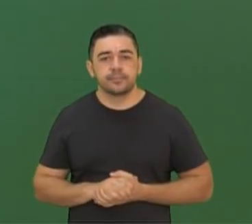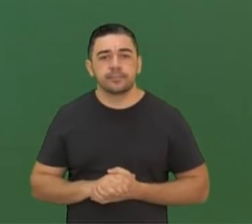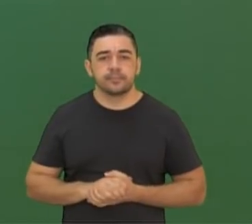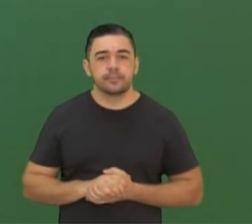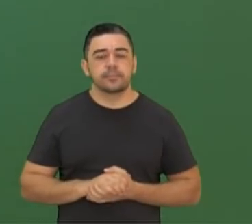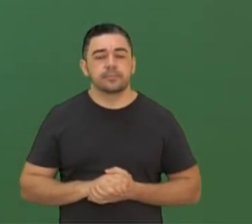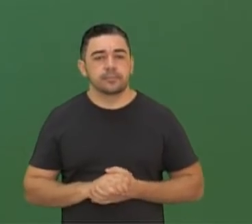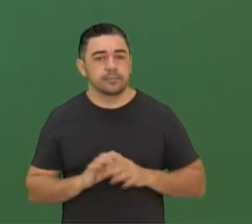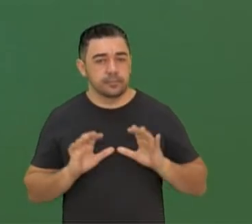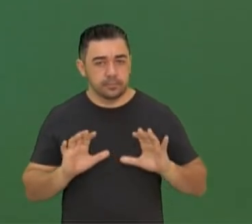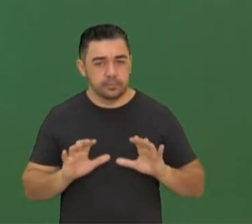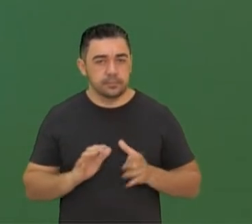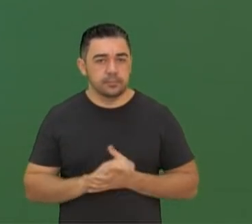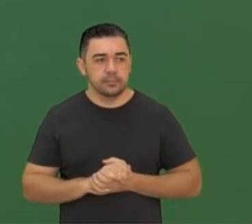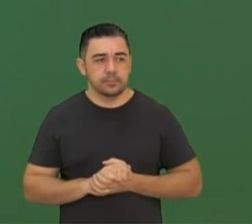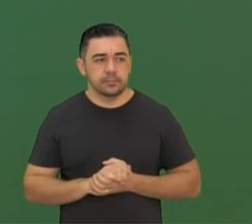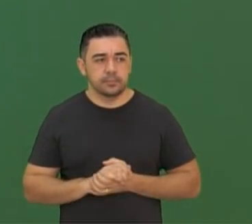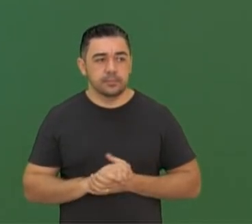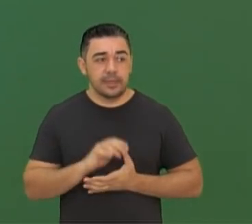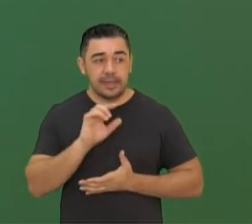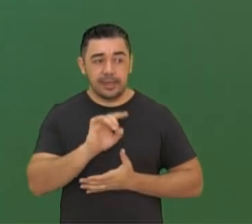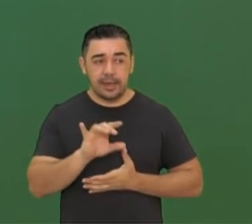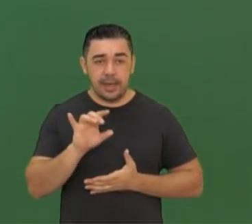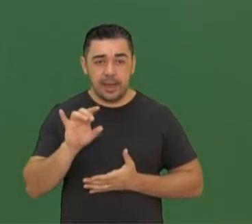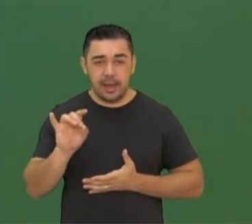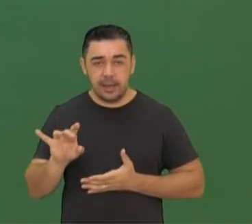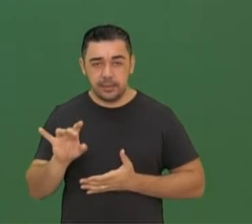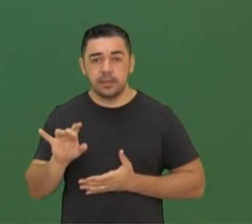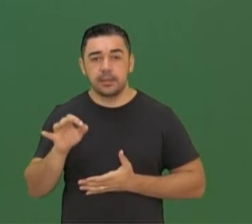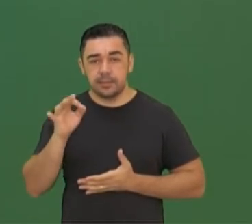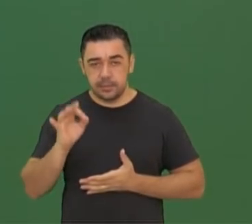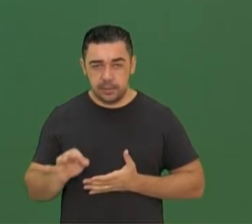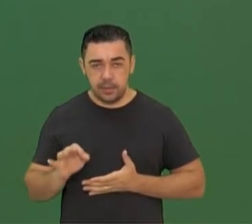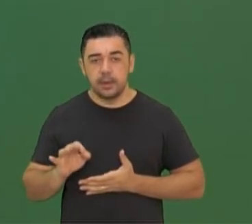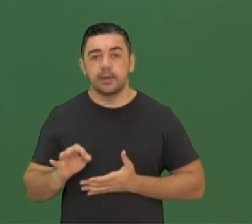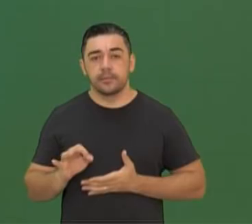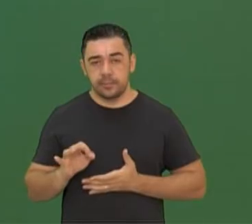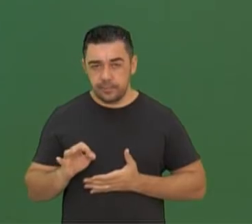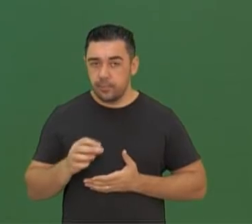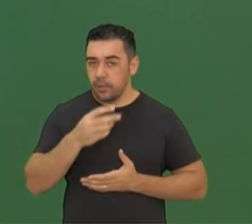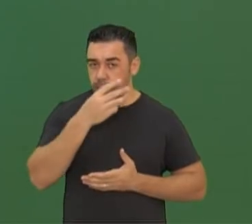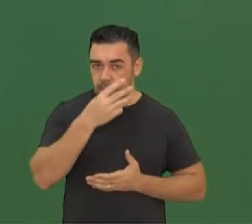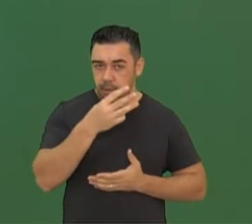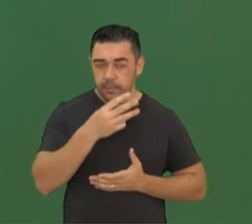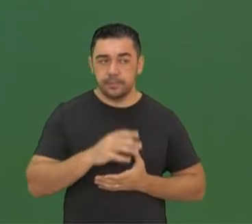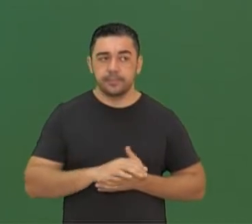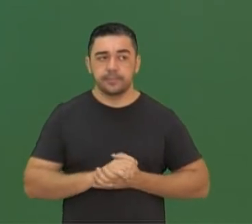Então, assim, ó, cada acerto vale 3 pontos. Então, acerto,